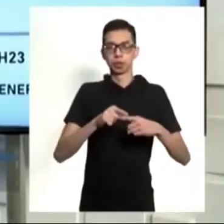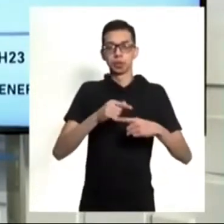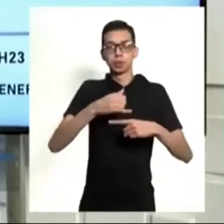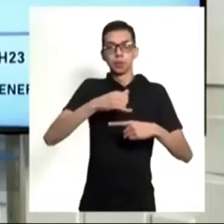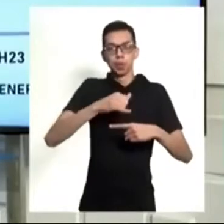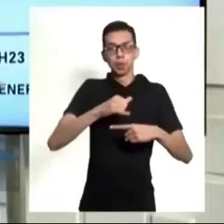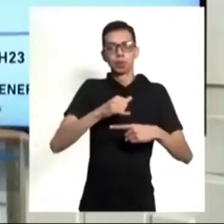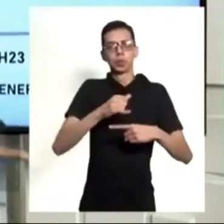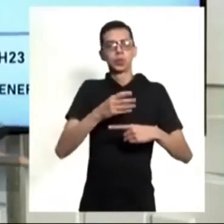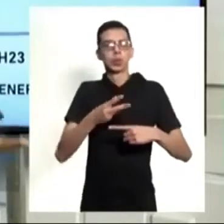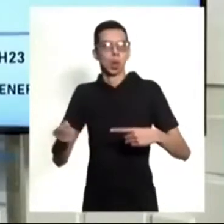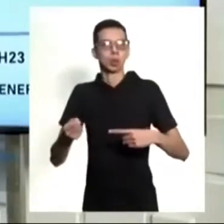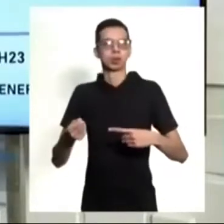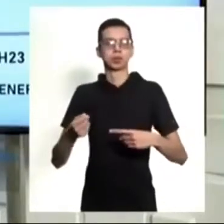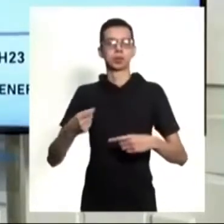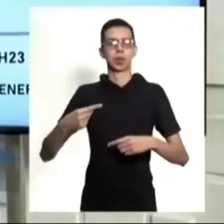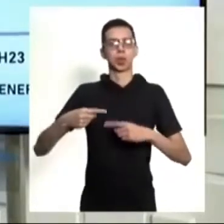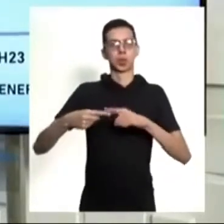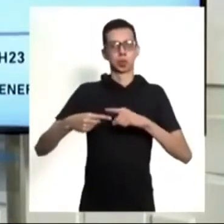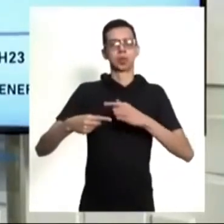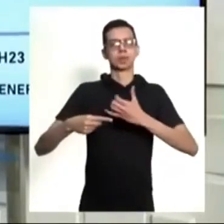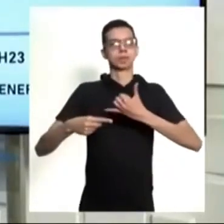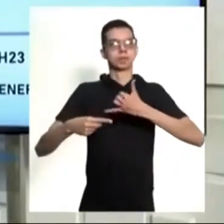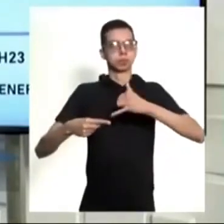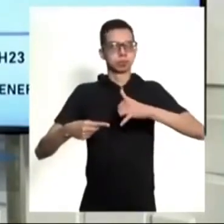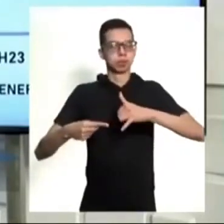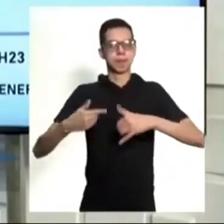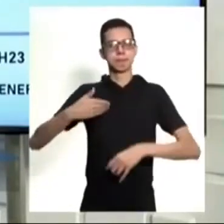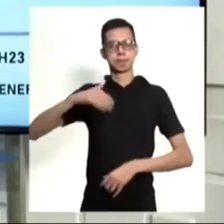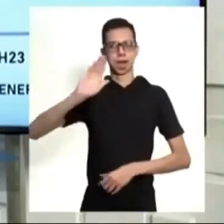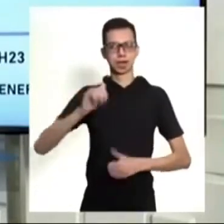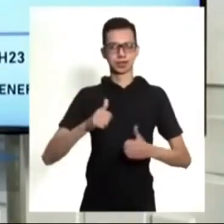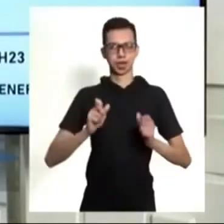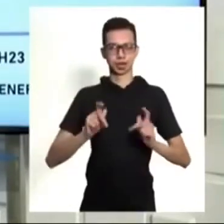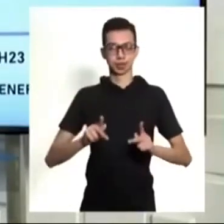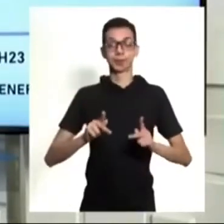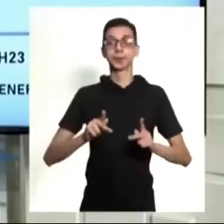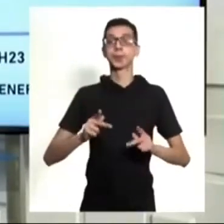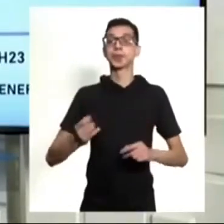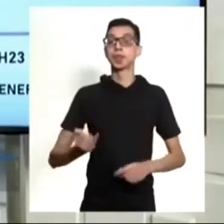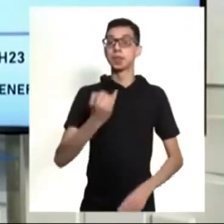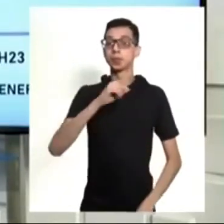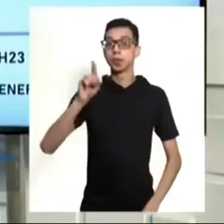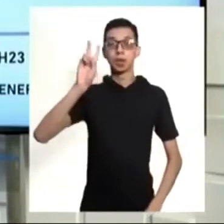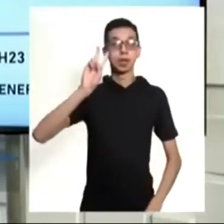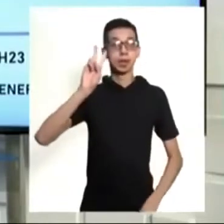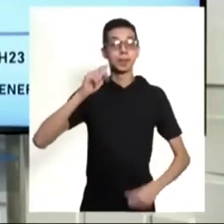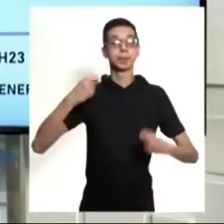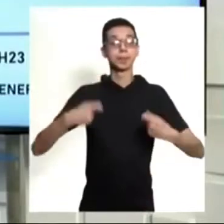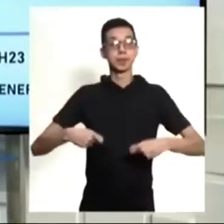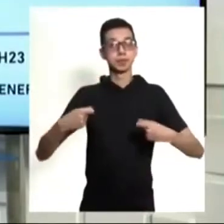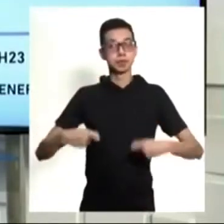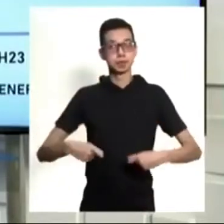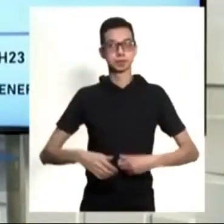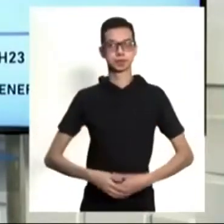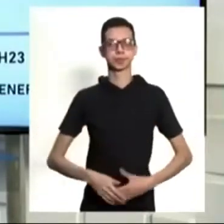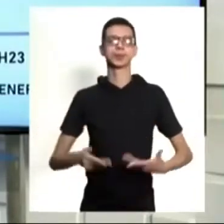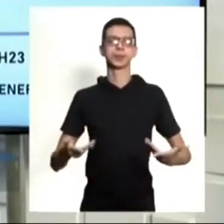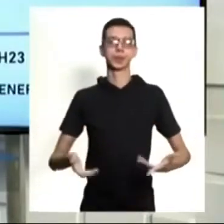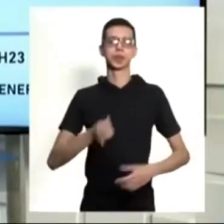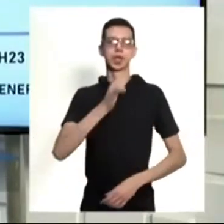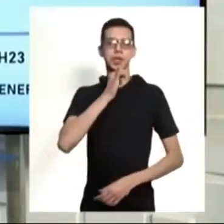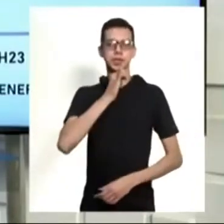perder elétrons, o outro elemento vai receber elétrons dele. Tá? Então, é importante você lembrar isso. naturalmente, como a gente conecta